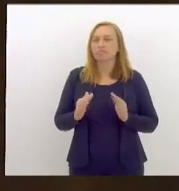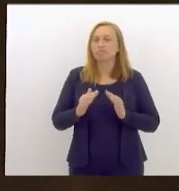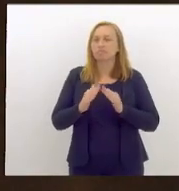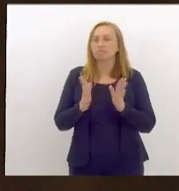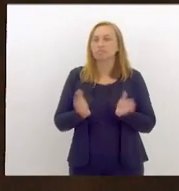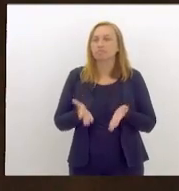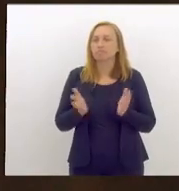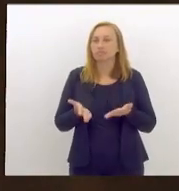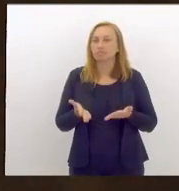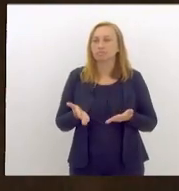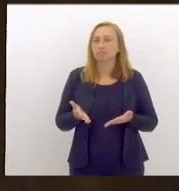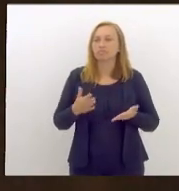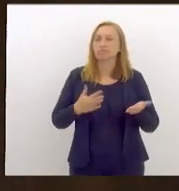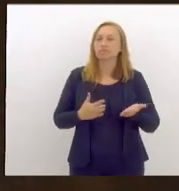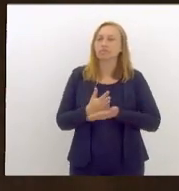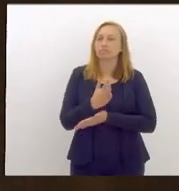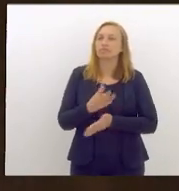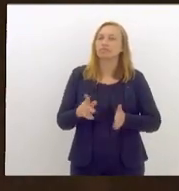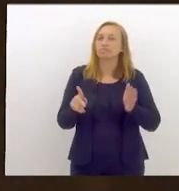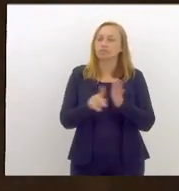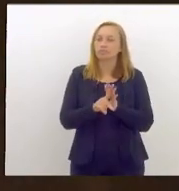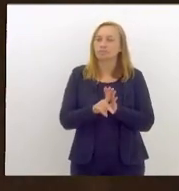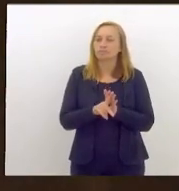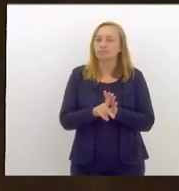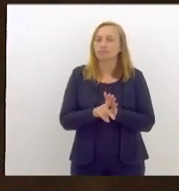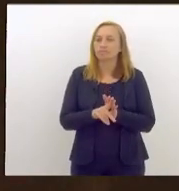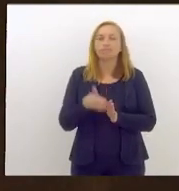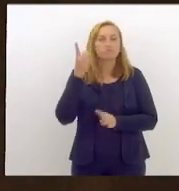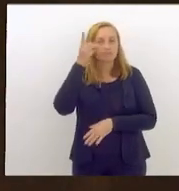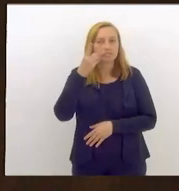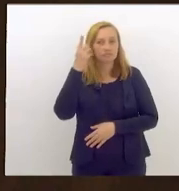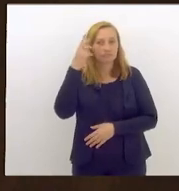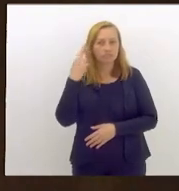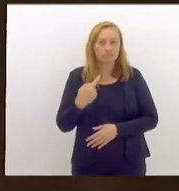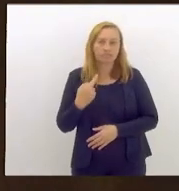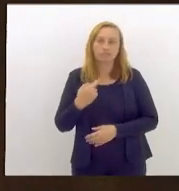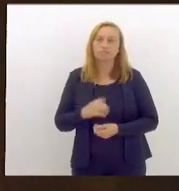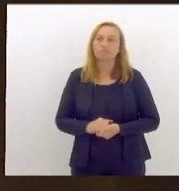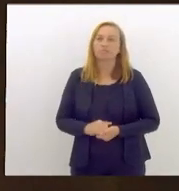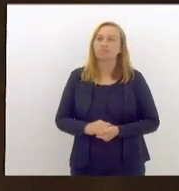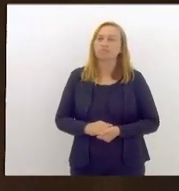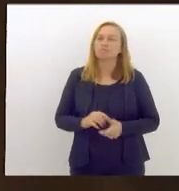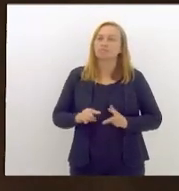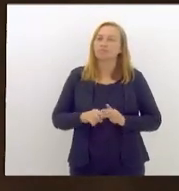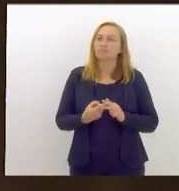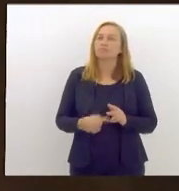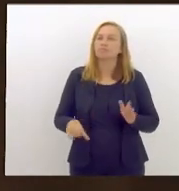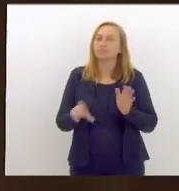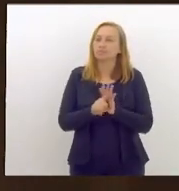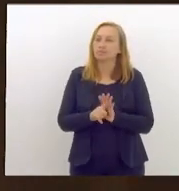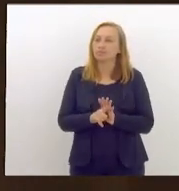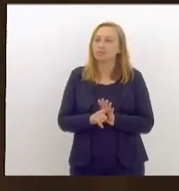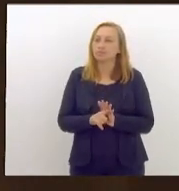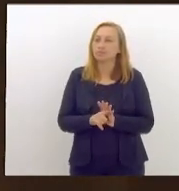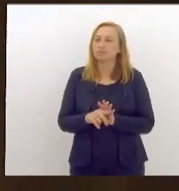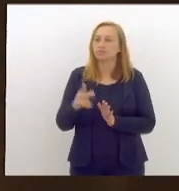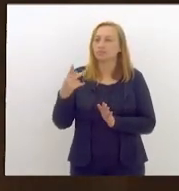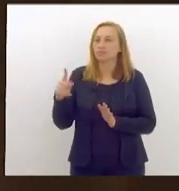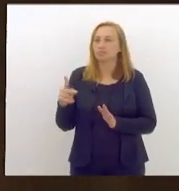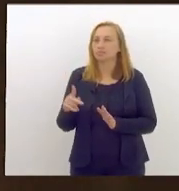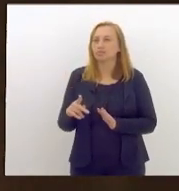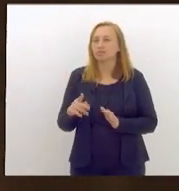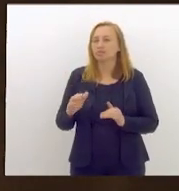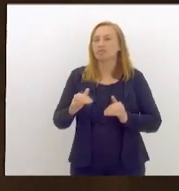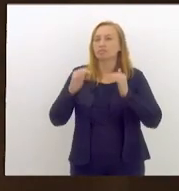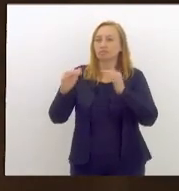casa hoje aprovar o projeto da proposição da deputada Renata Souza que altera a lei presidente de vossa excelência então